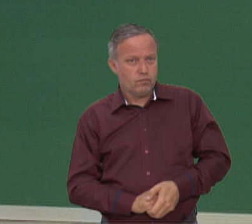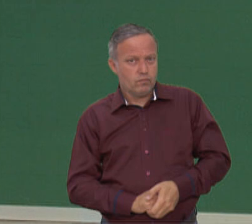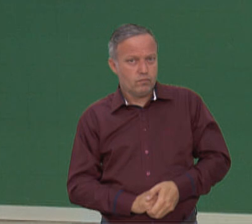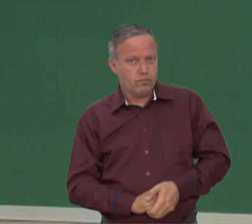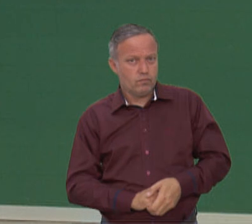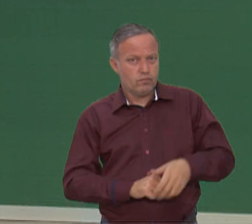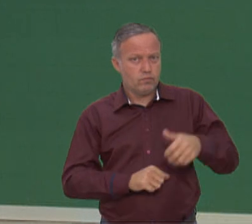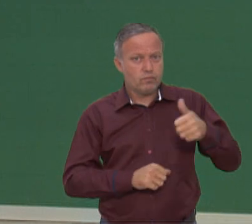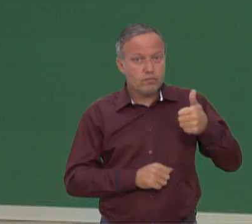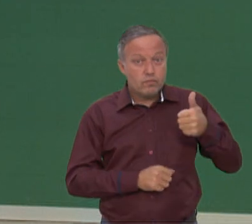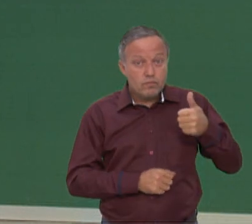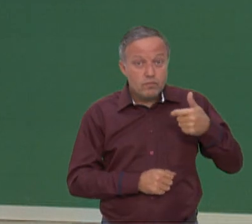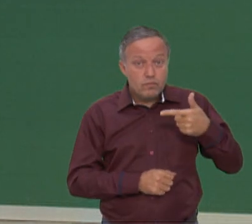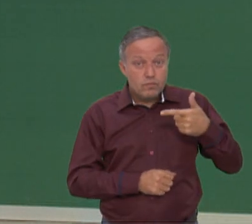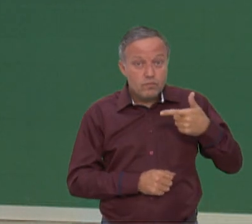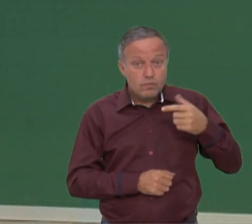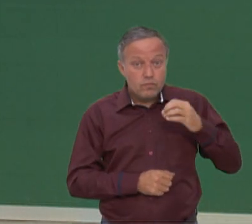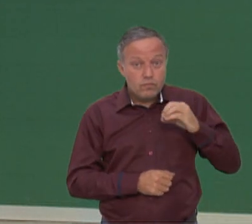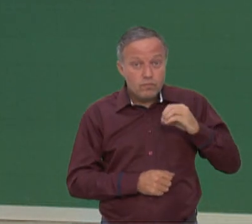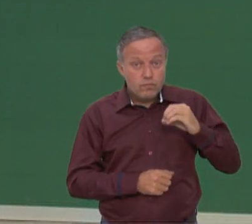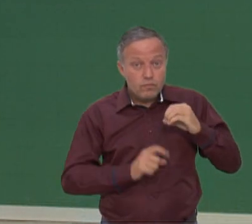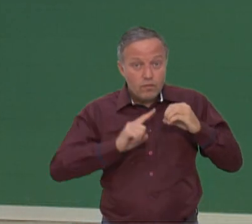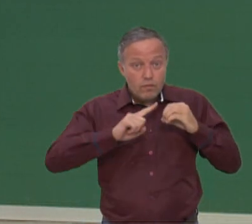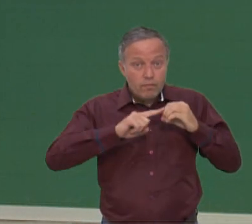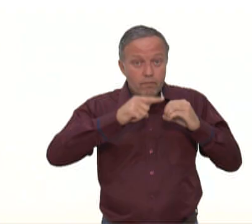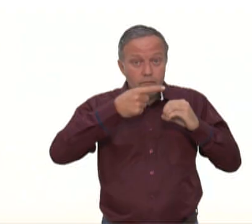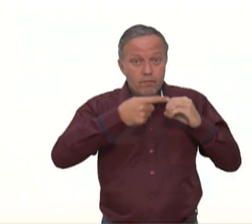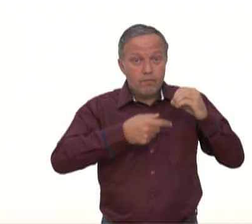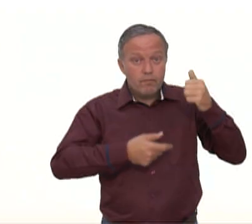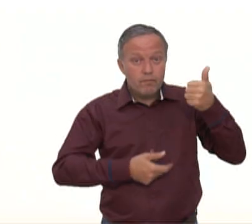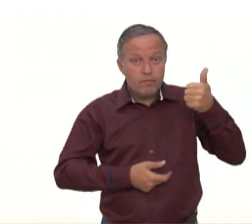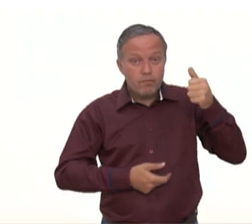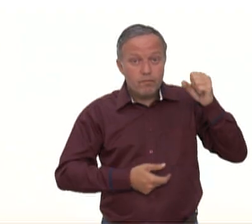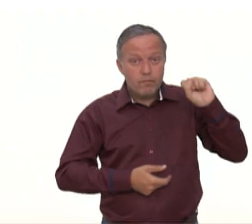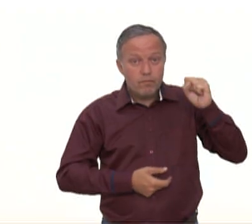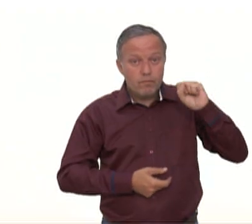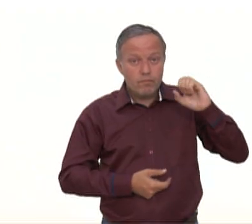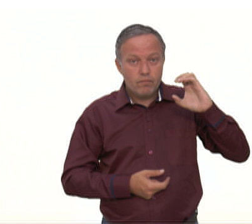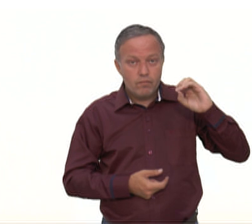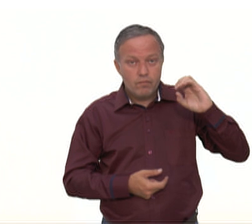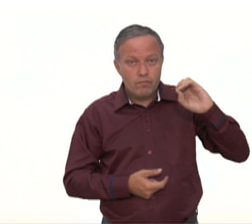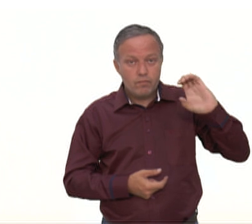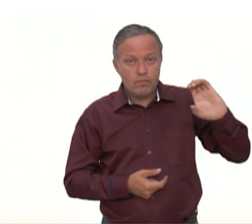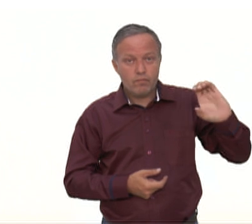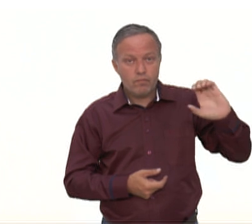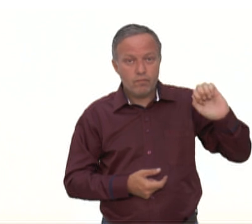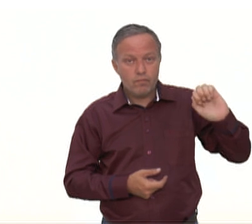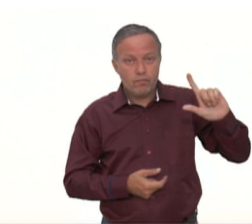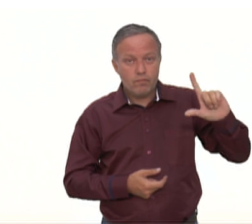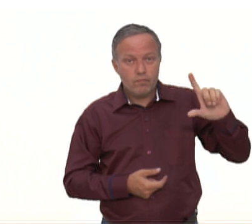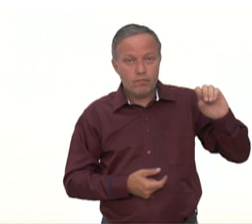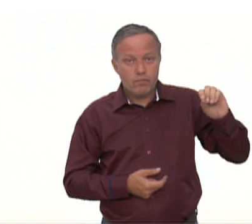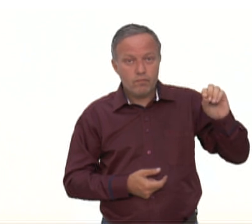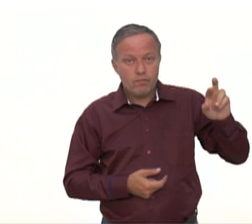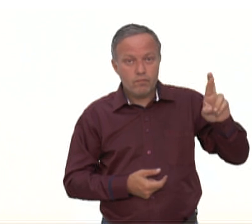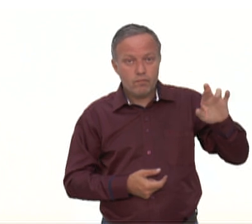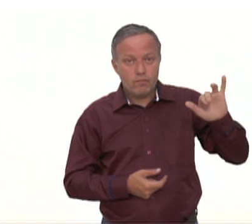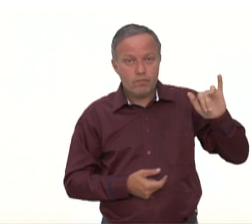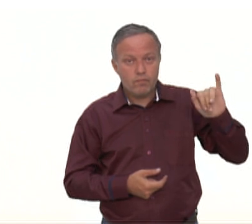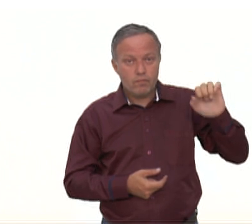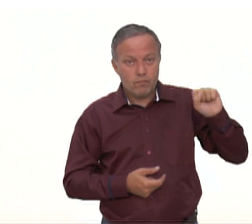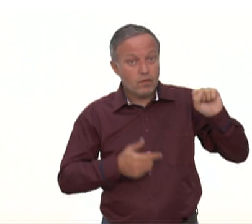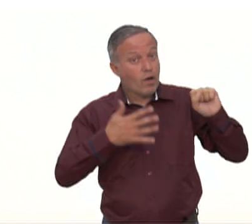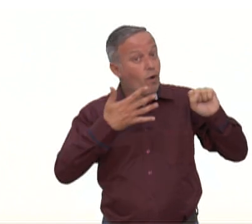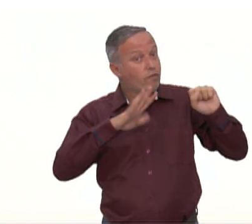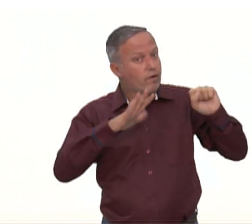de 1.200 para 1.800 calorias, ou seja, variou em 600 calorias. Então, vamos ali.